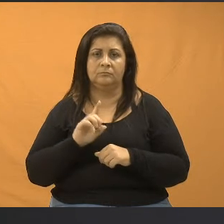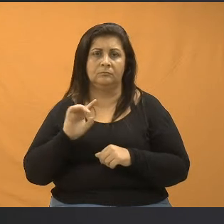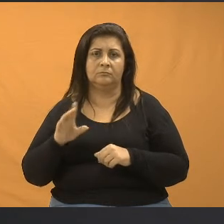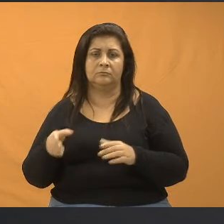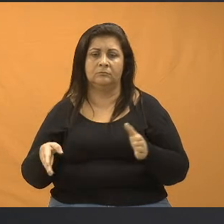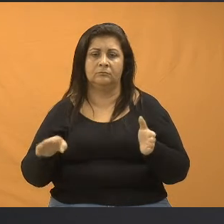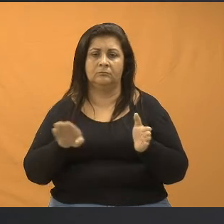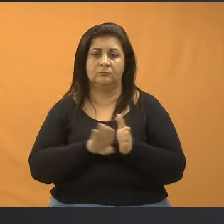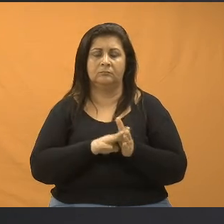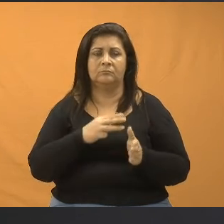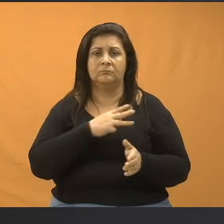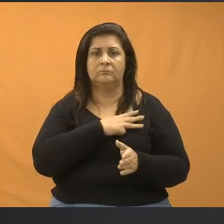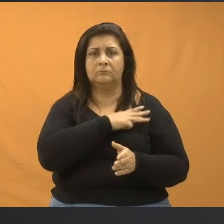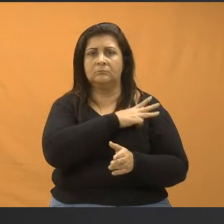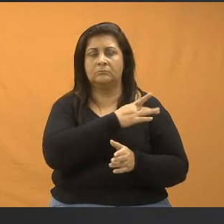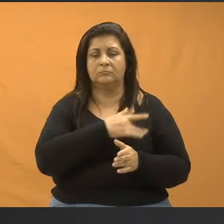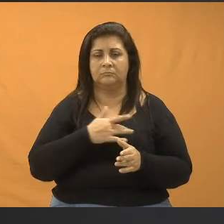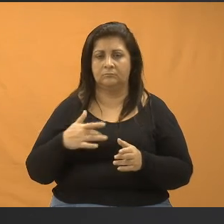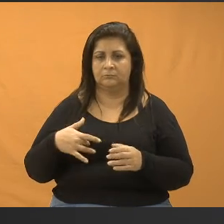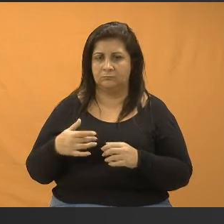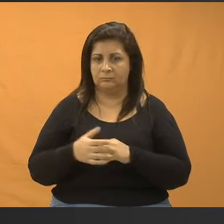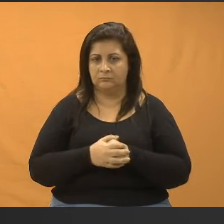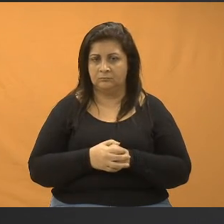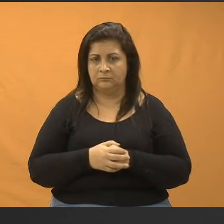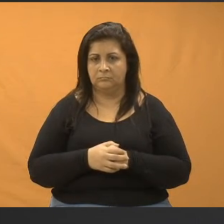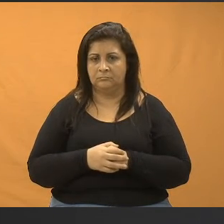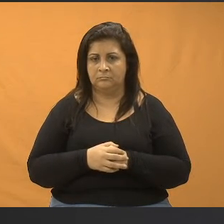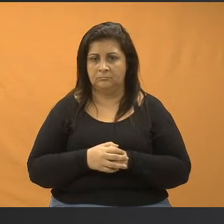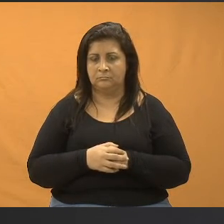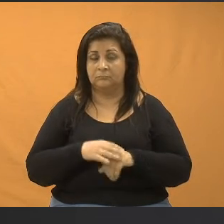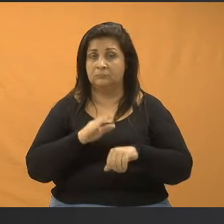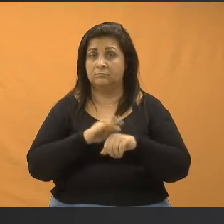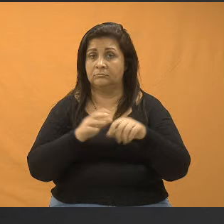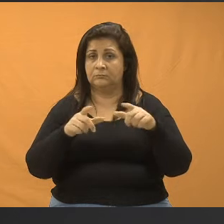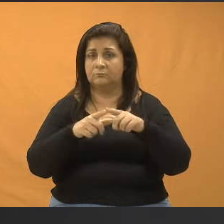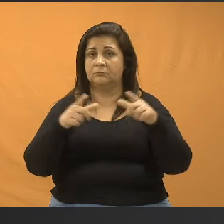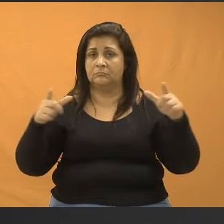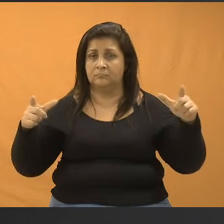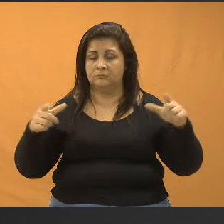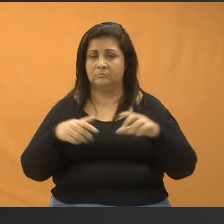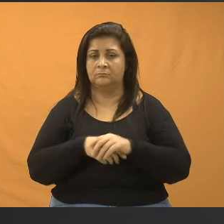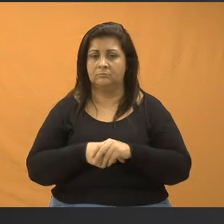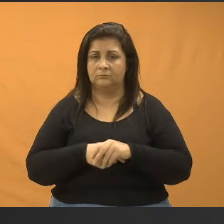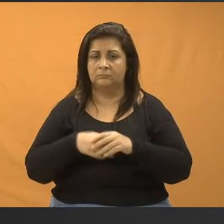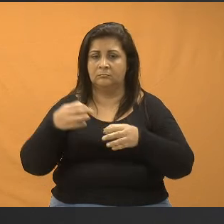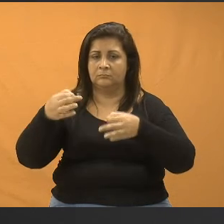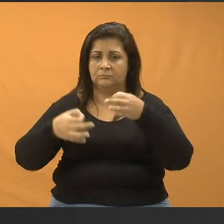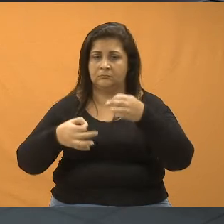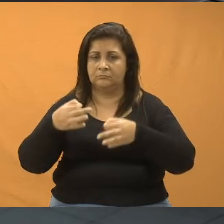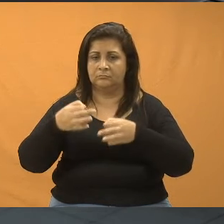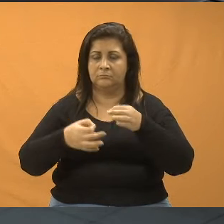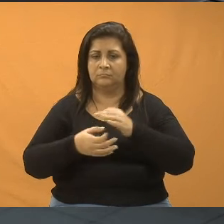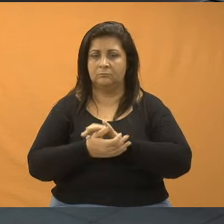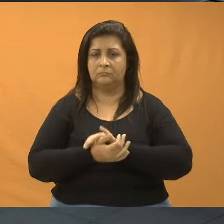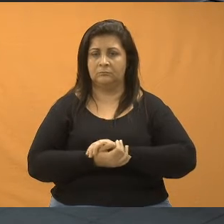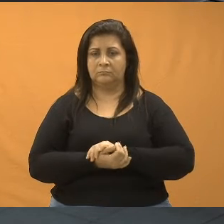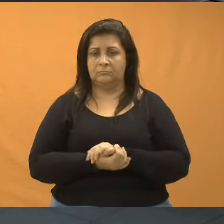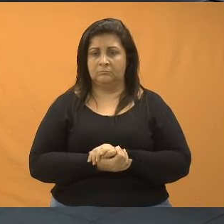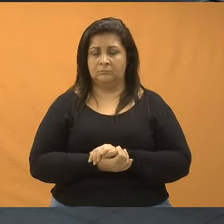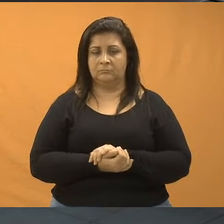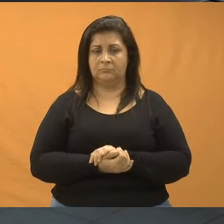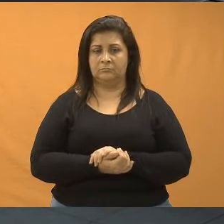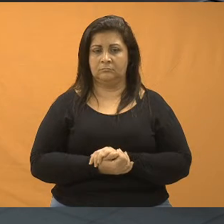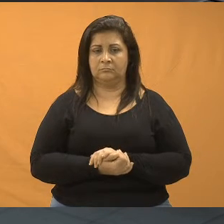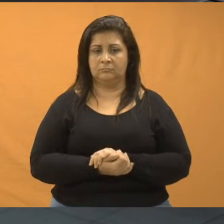no Ministério da Saúde e tentar resolver essa história. Então, o negócio é bem mais amplo. É judicial. Sim. Aí, esse caso é judicial. Sim, mas